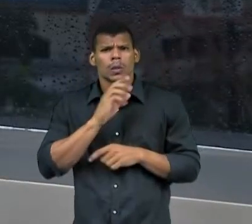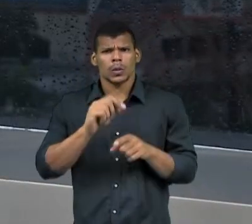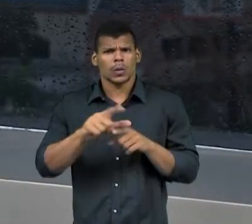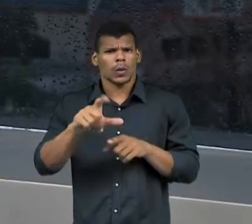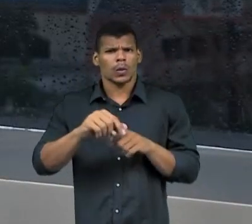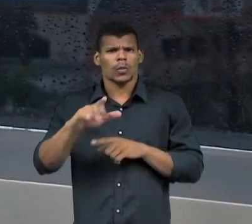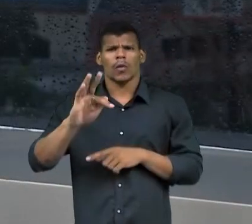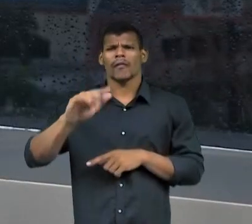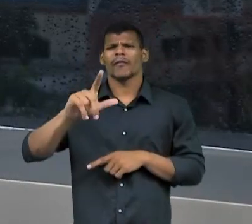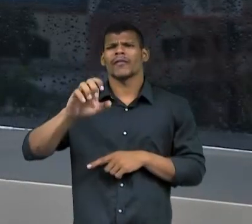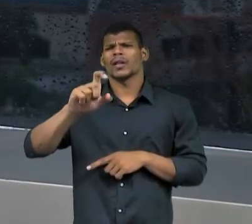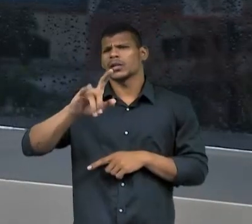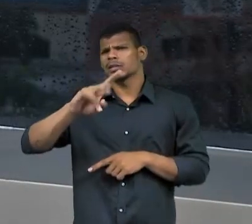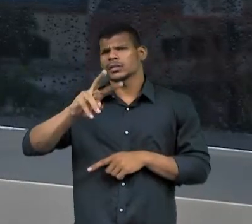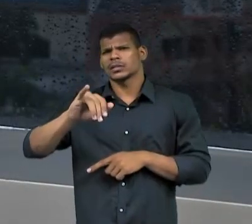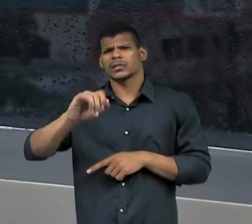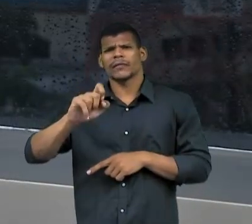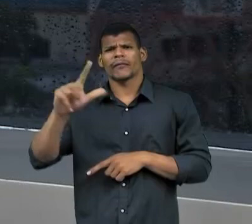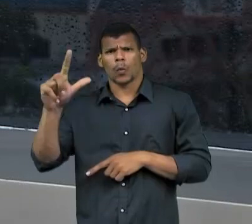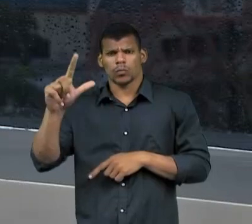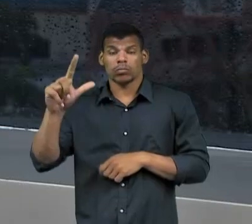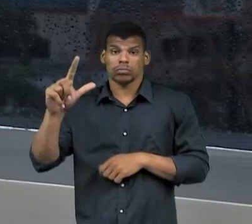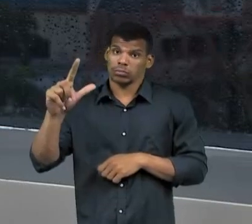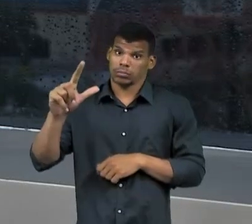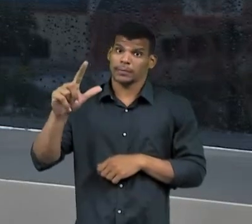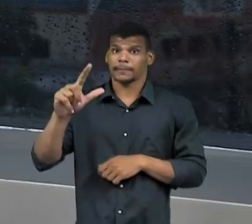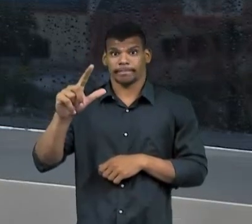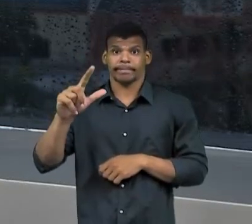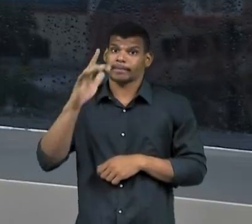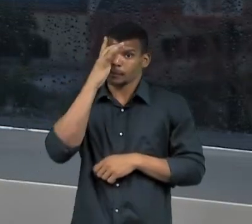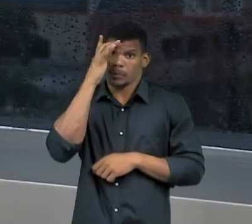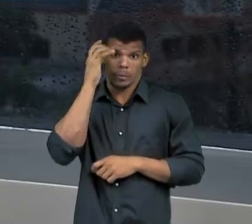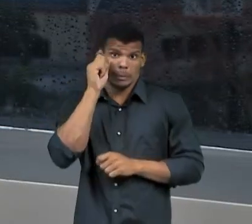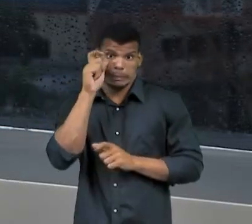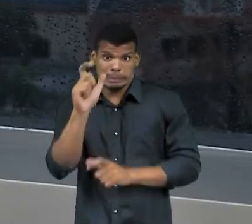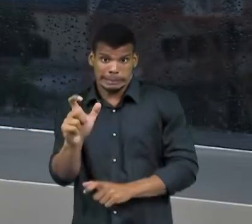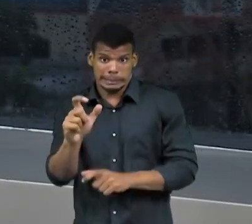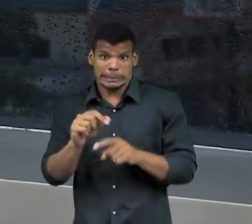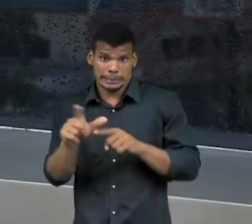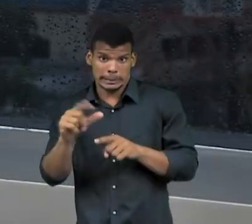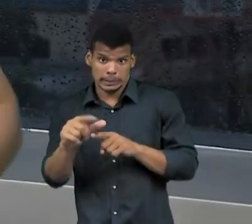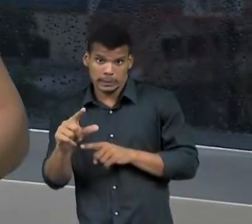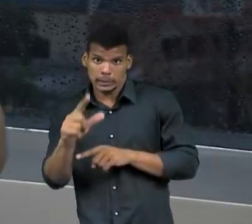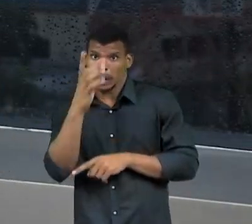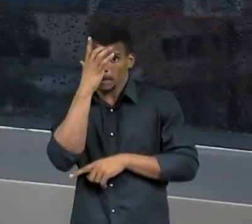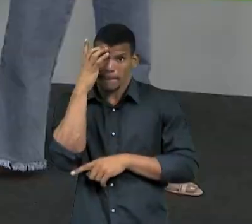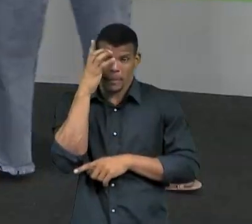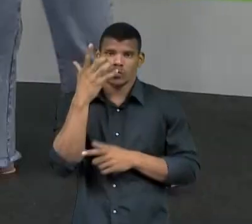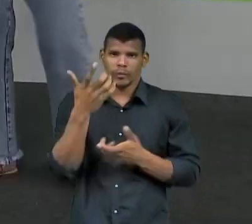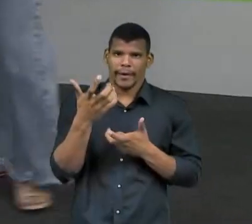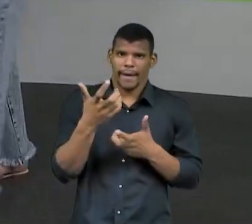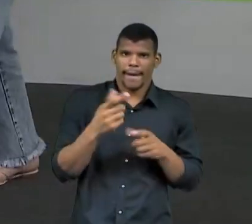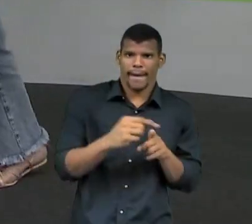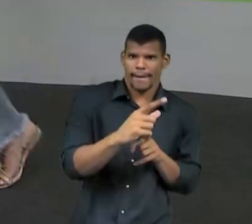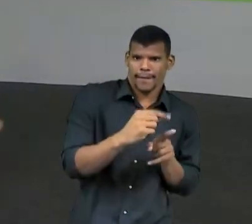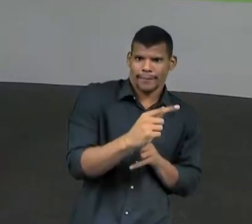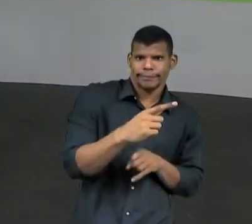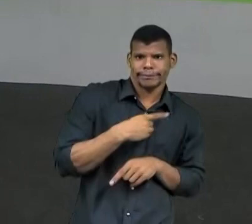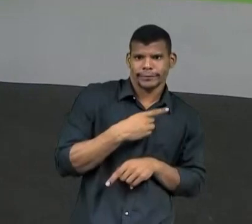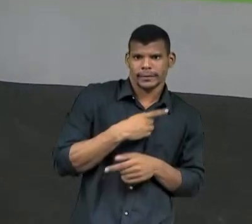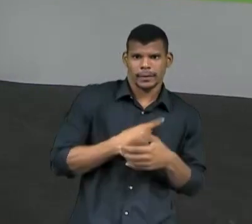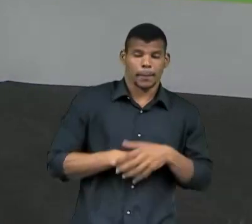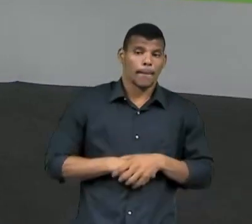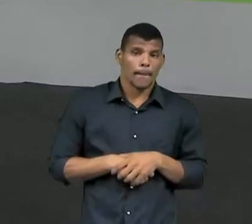flexível? Esse conceito tem atraído tanto quem precisa alugar como também investidores. E os